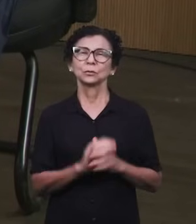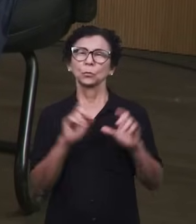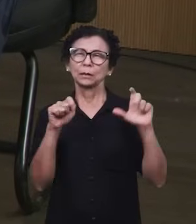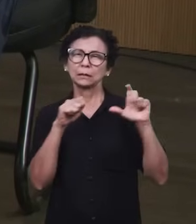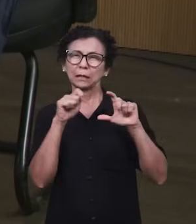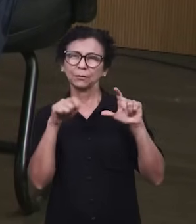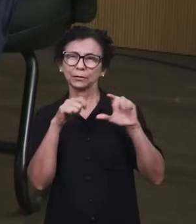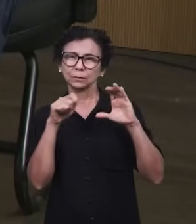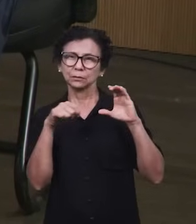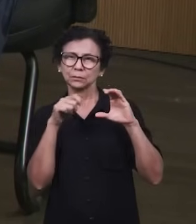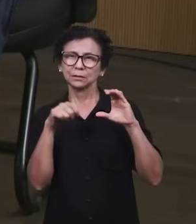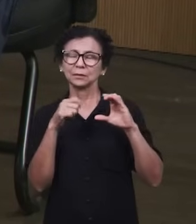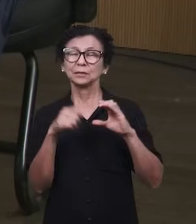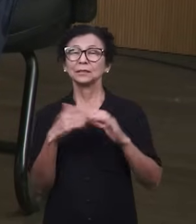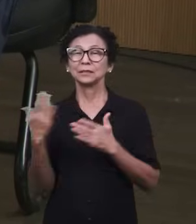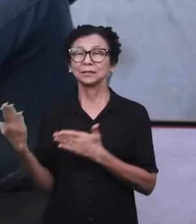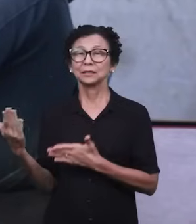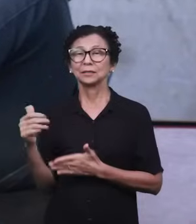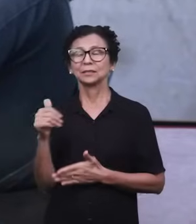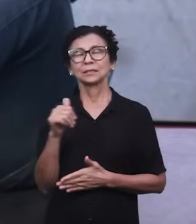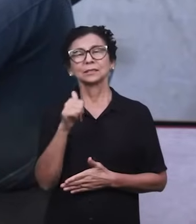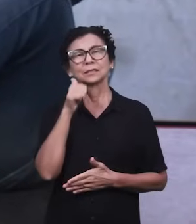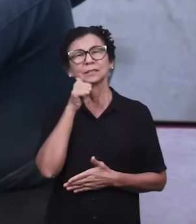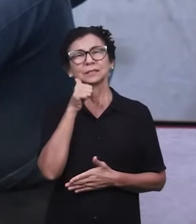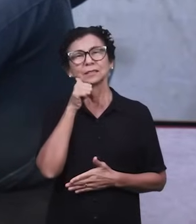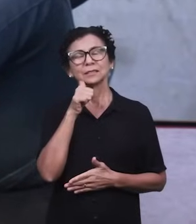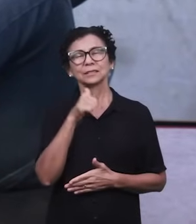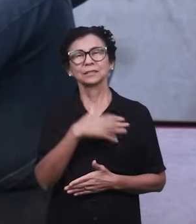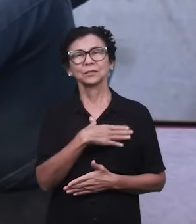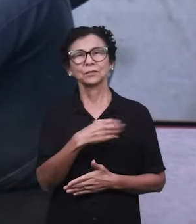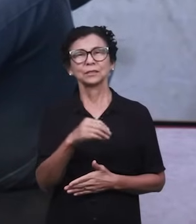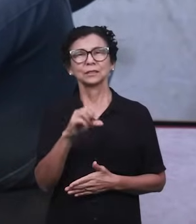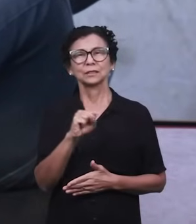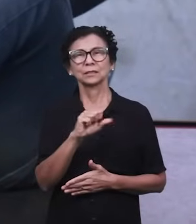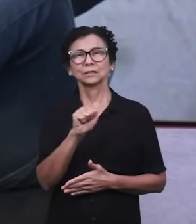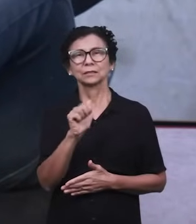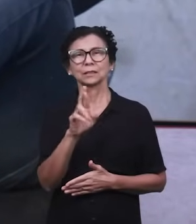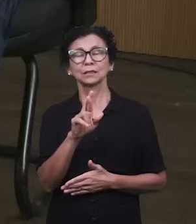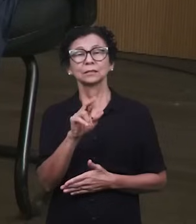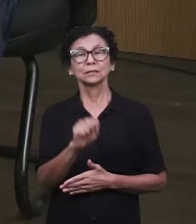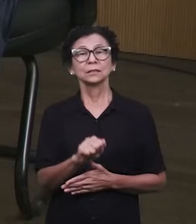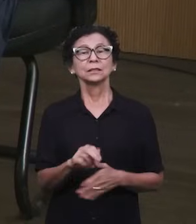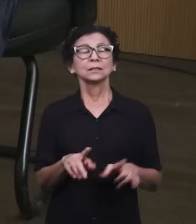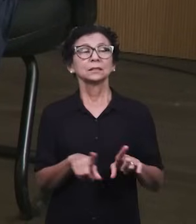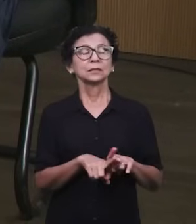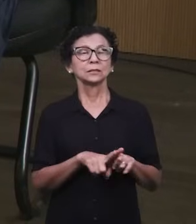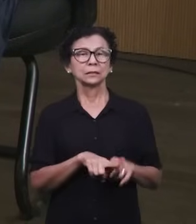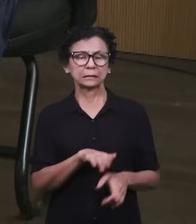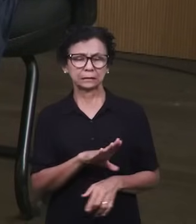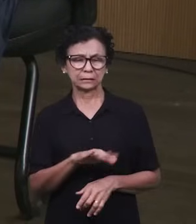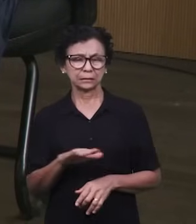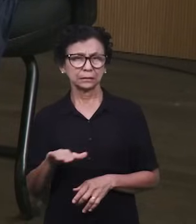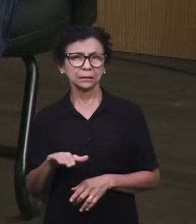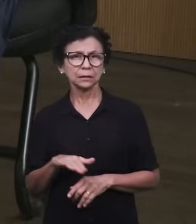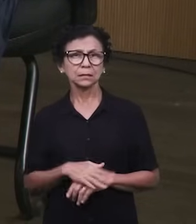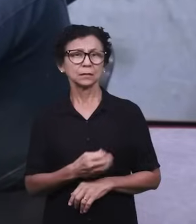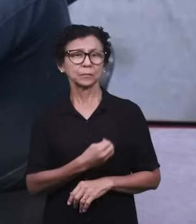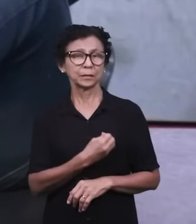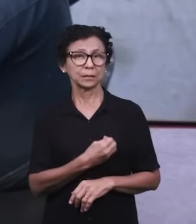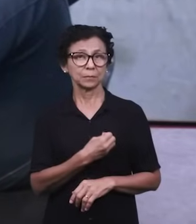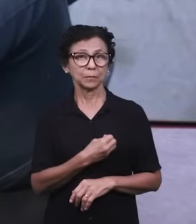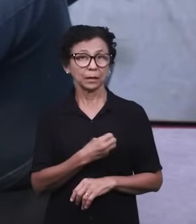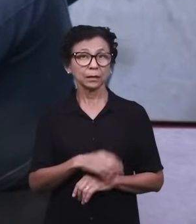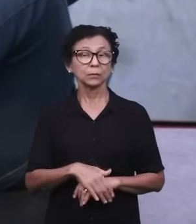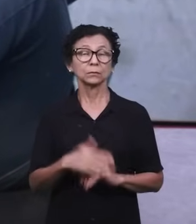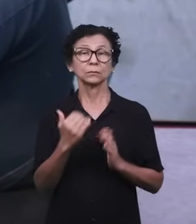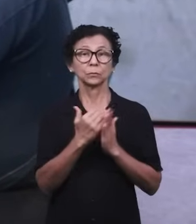É uma alegria estar participando desse programa. Amém. A Sara está aqui conosco também. Pai do Senhor, Sara. E também as crianças que estiveram conosco no